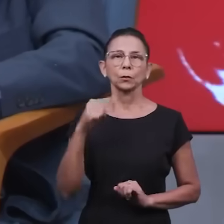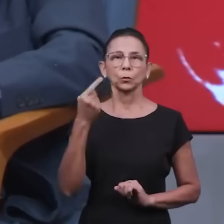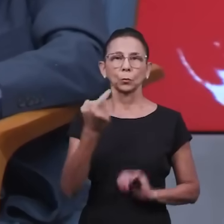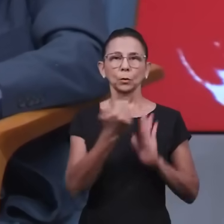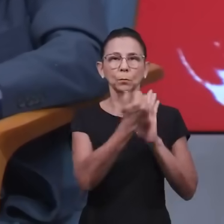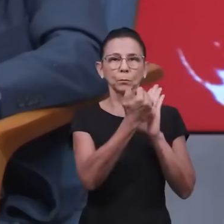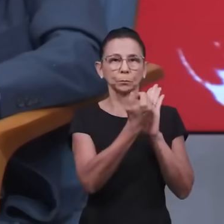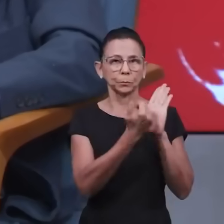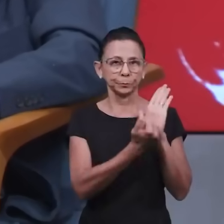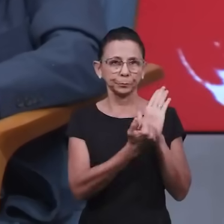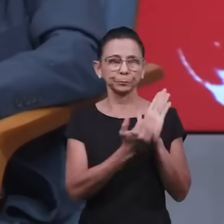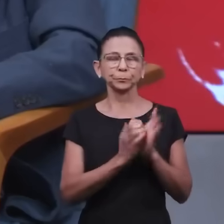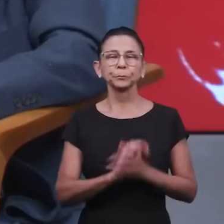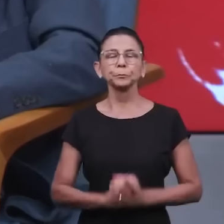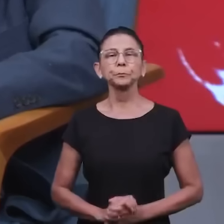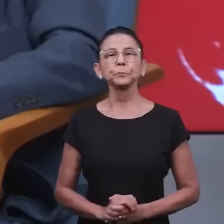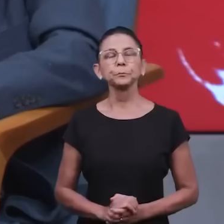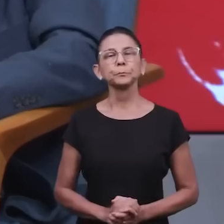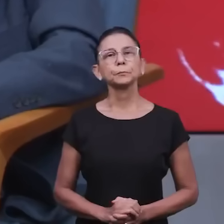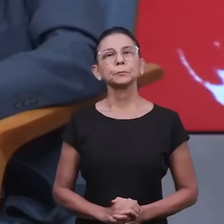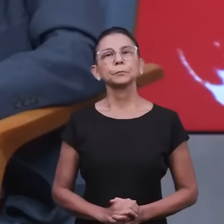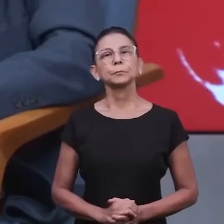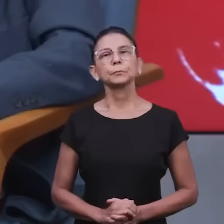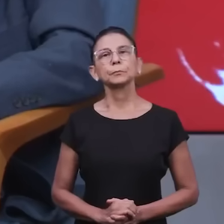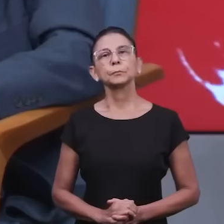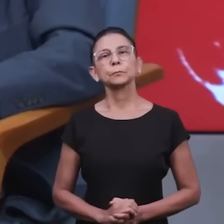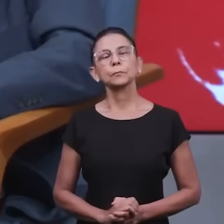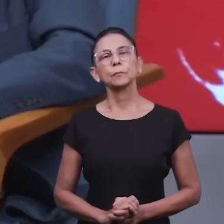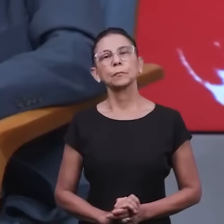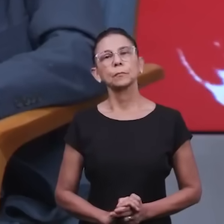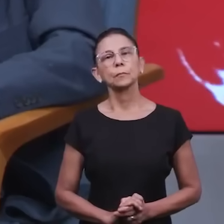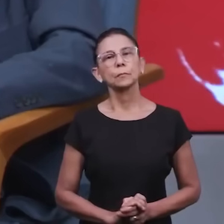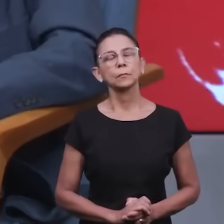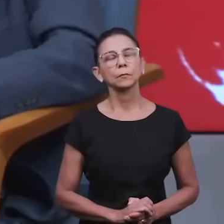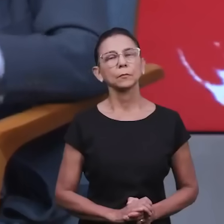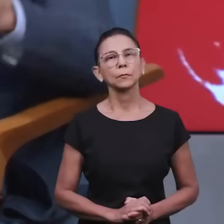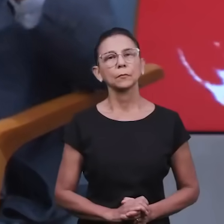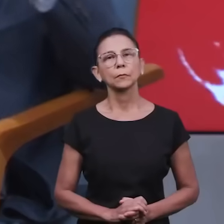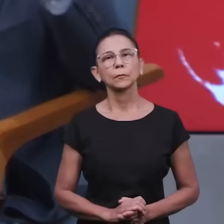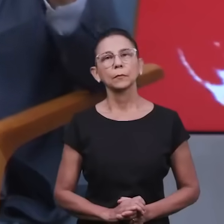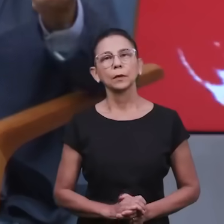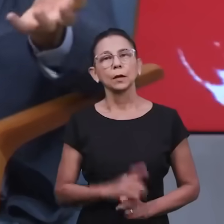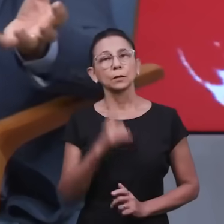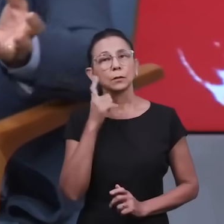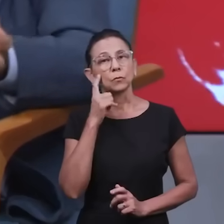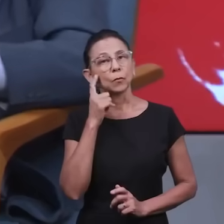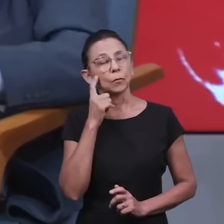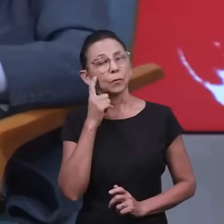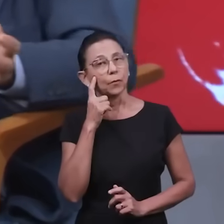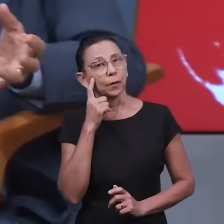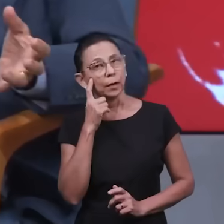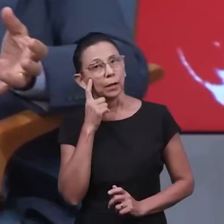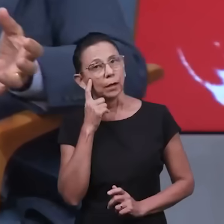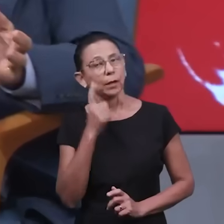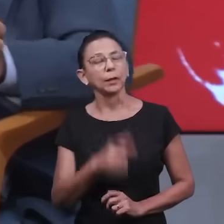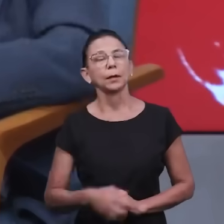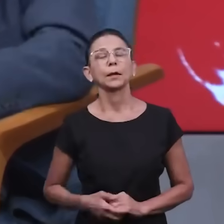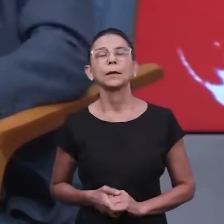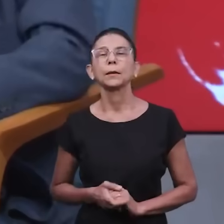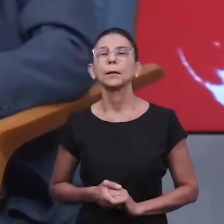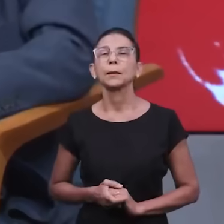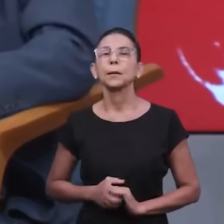no próximo evento, nós vamos entrar então quando Paulo começa